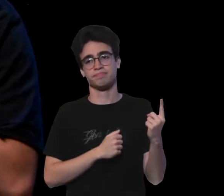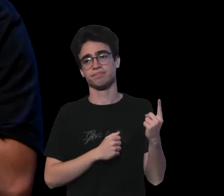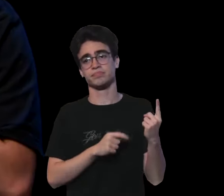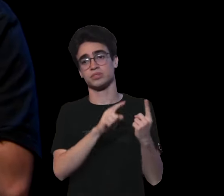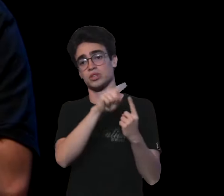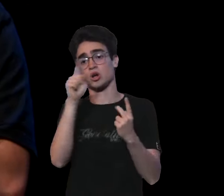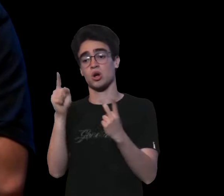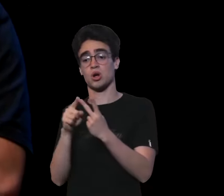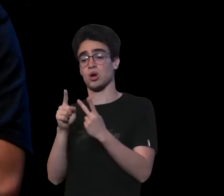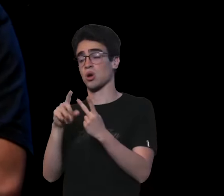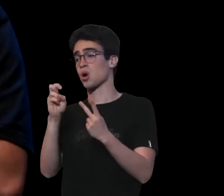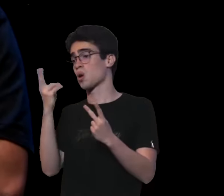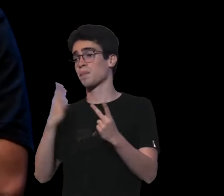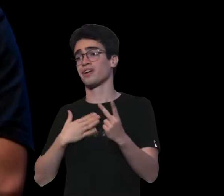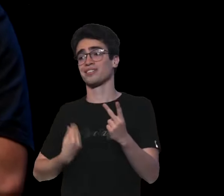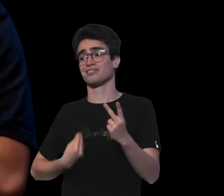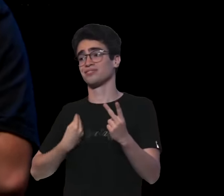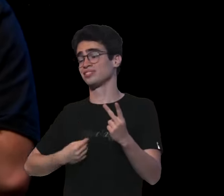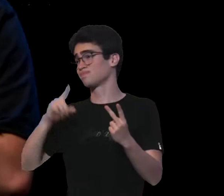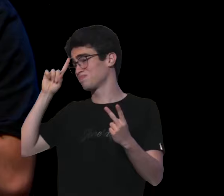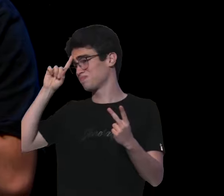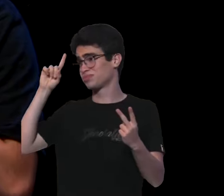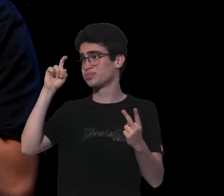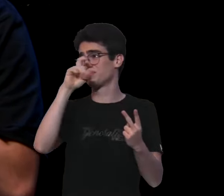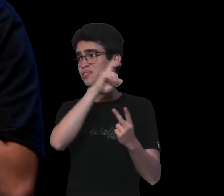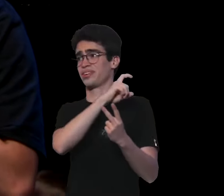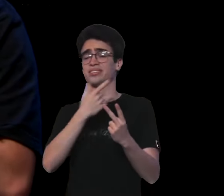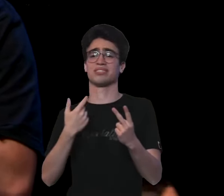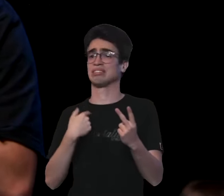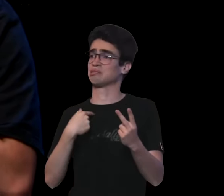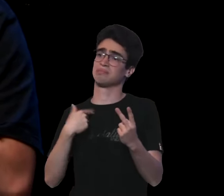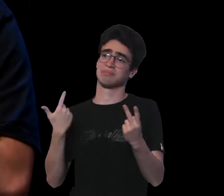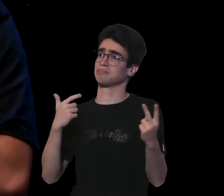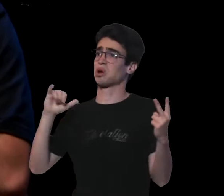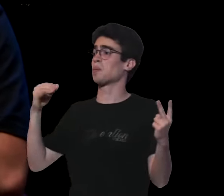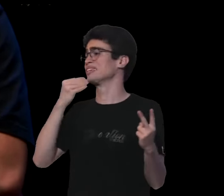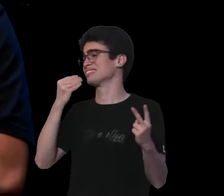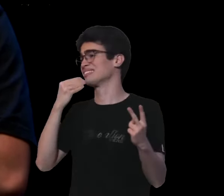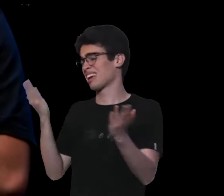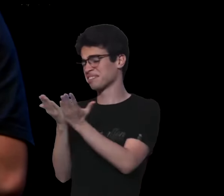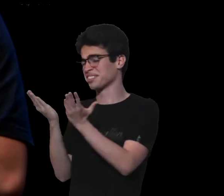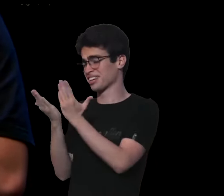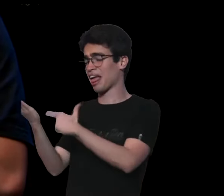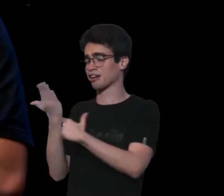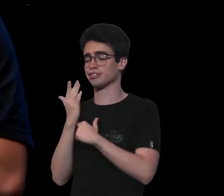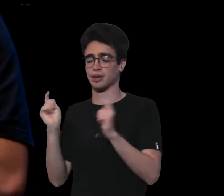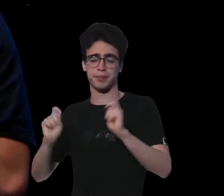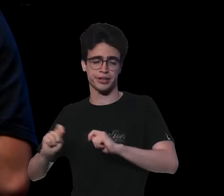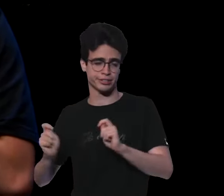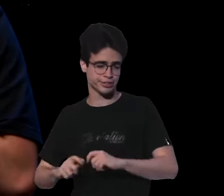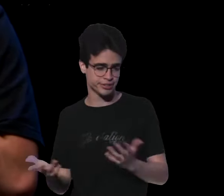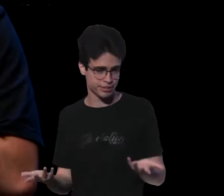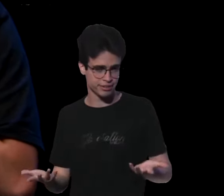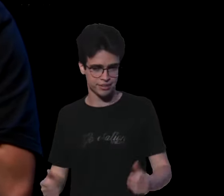ou tua vida está tão difícil que você deu uma chance até para os evangélicos te ajudar.